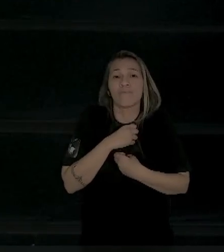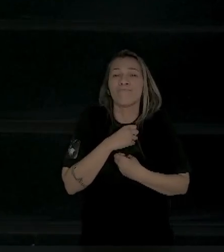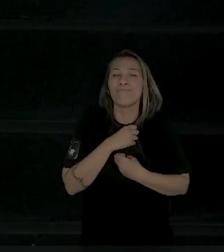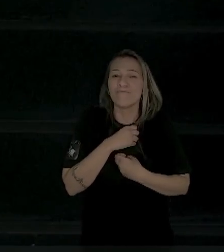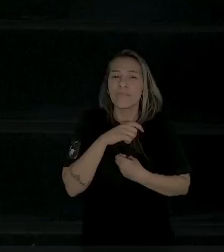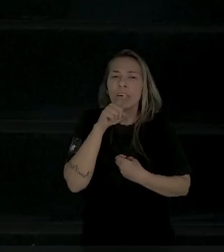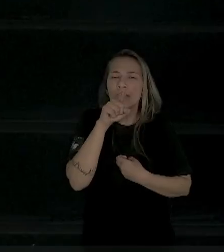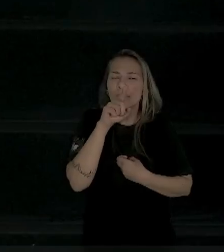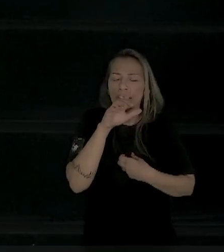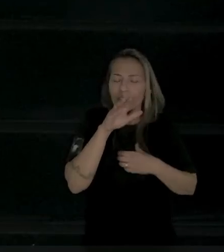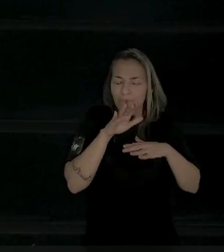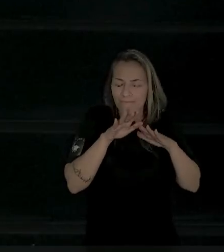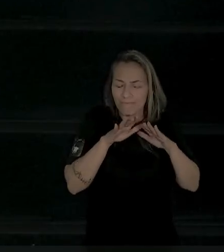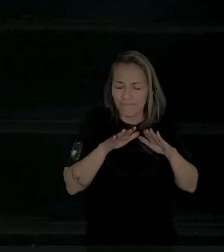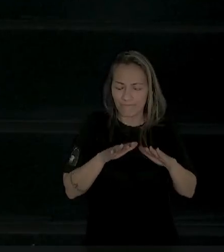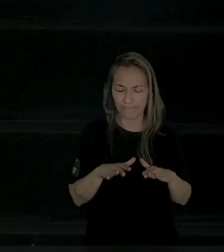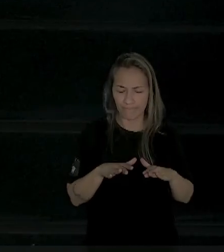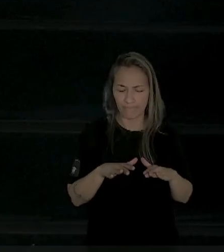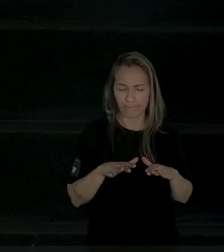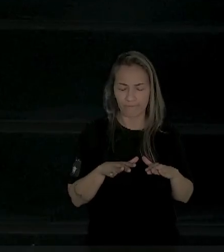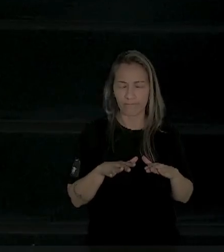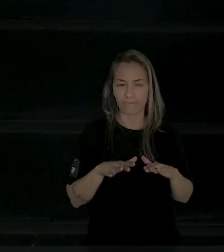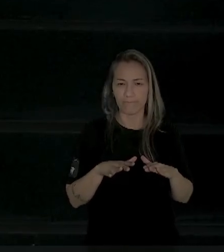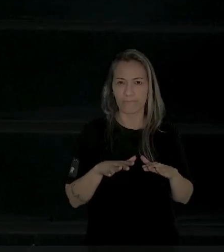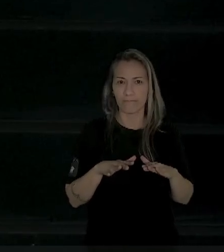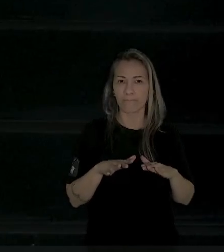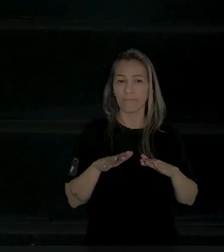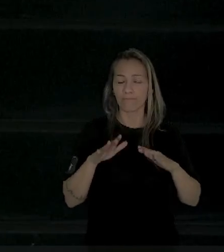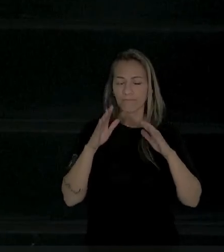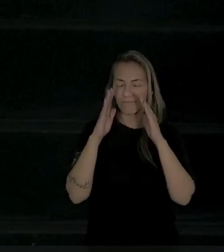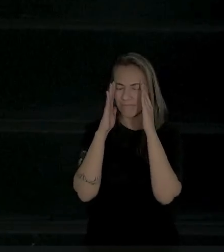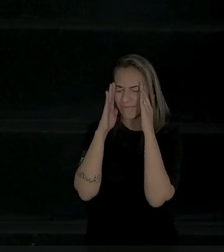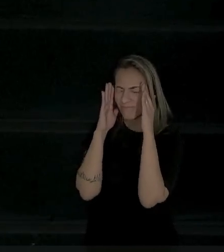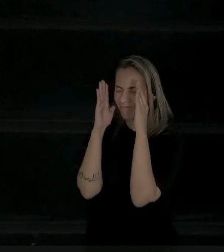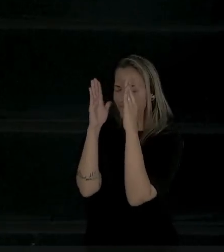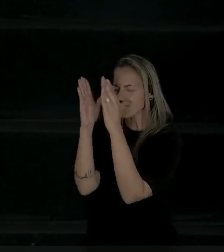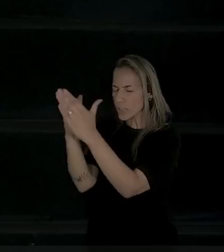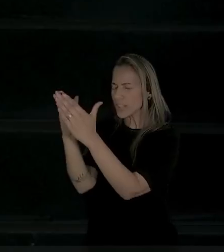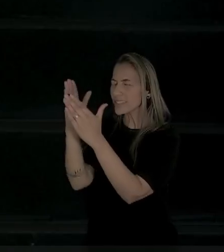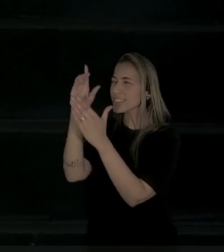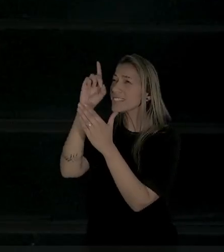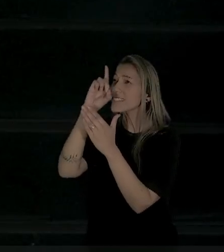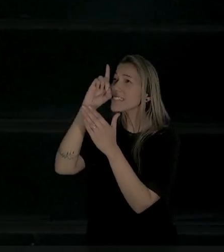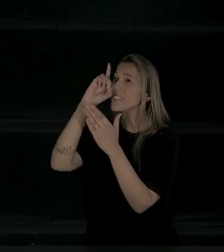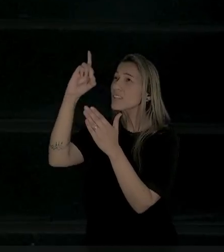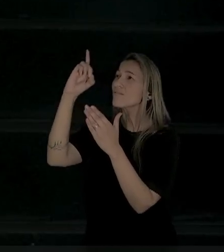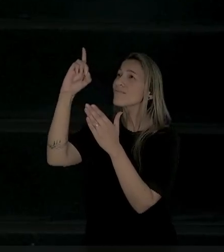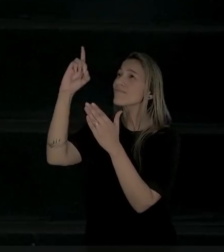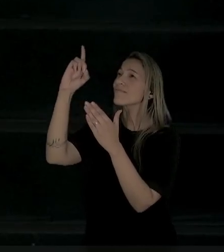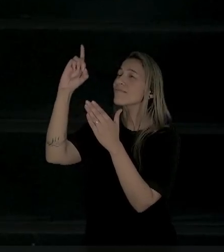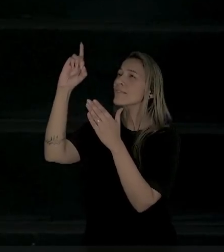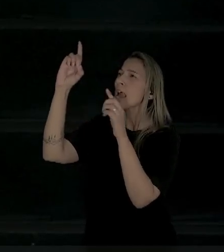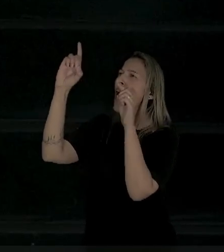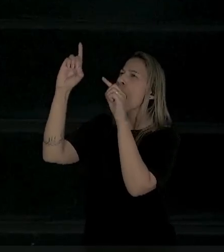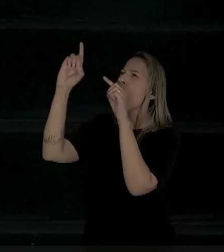você abre o ouvido para entender que Deus não tem pressa, que Deus